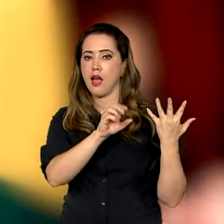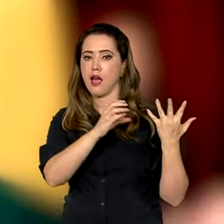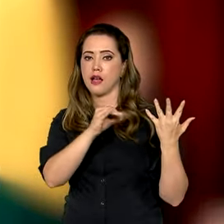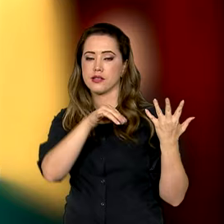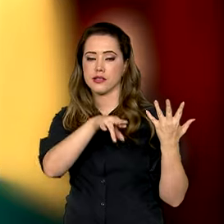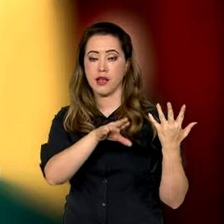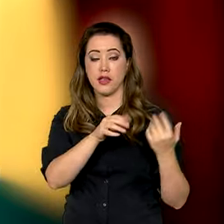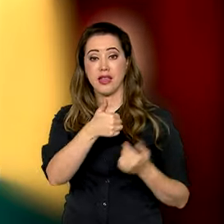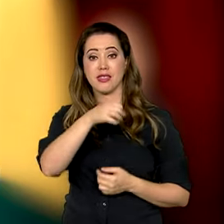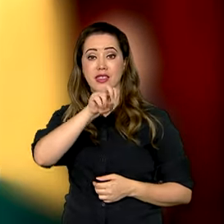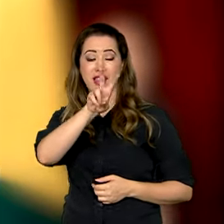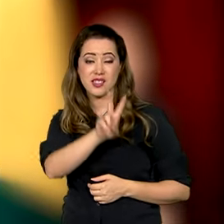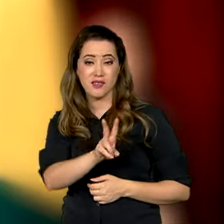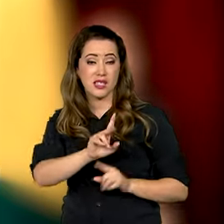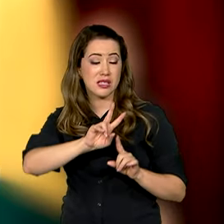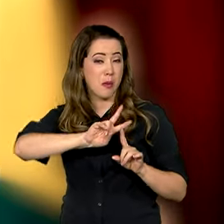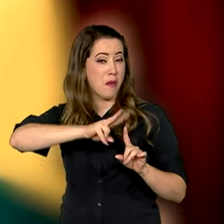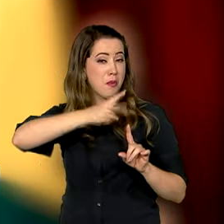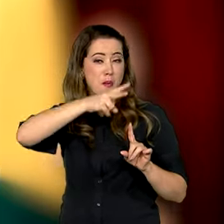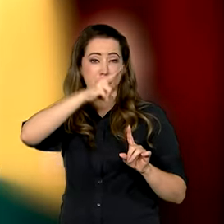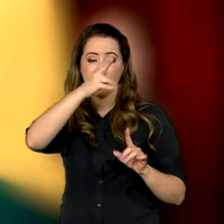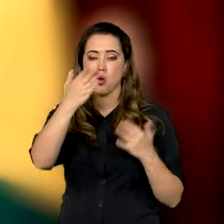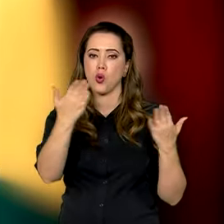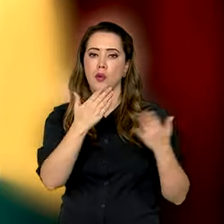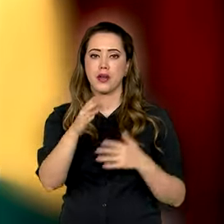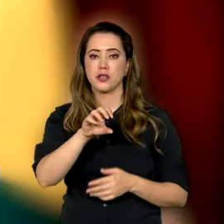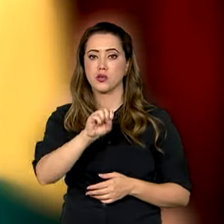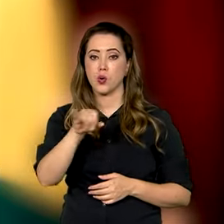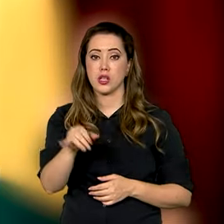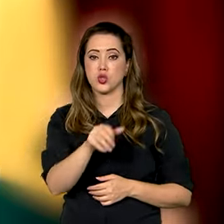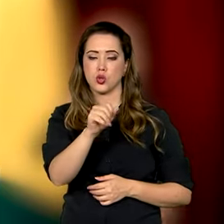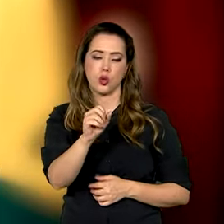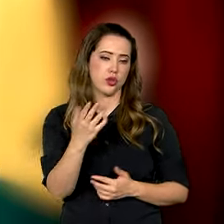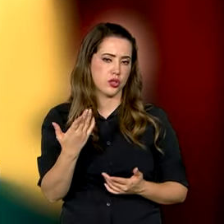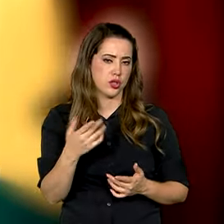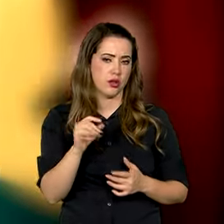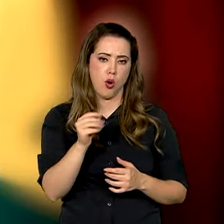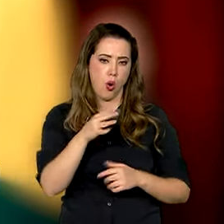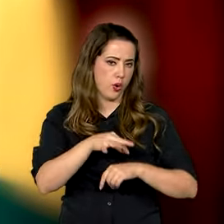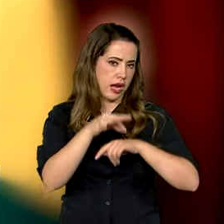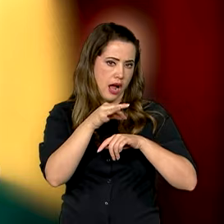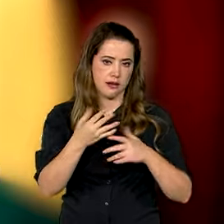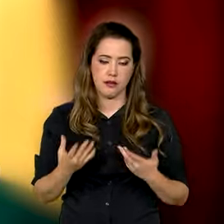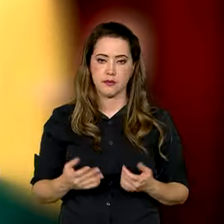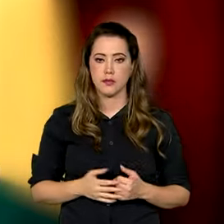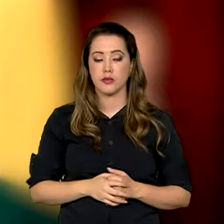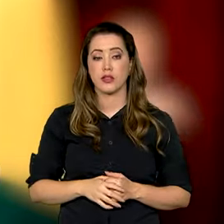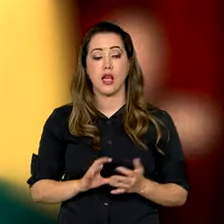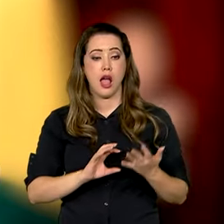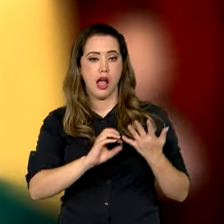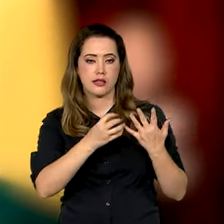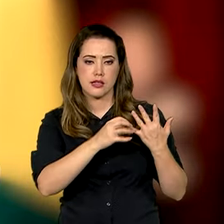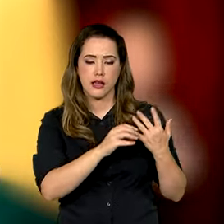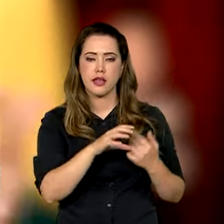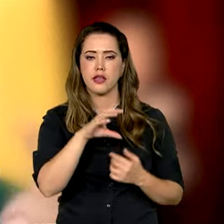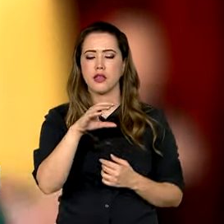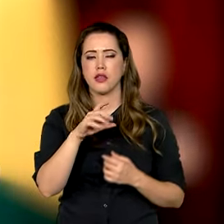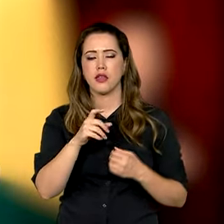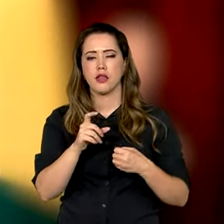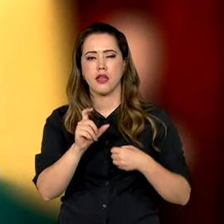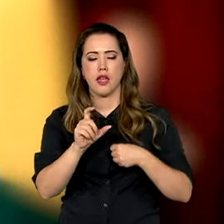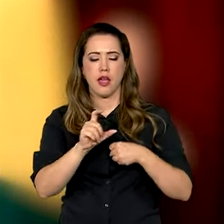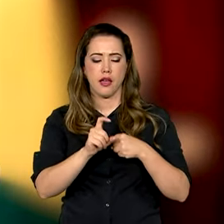da soja e da pecuária. Açaí, castanha, o cacau, o